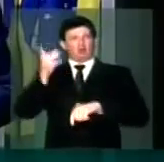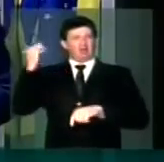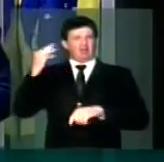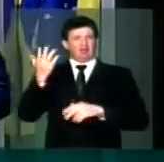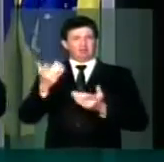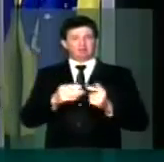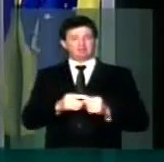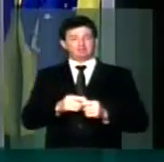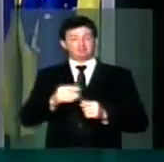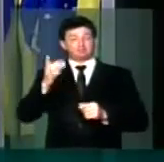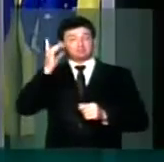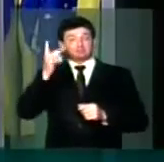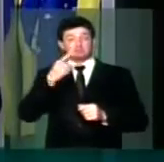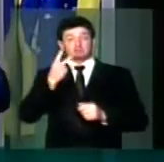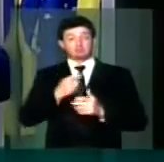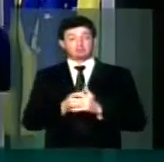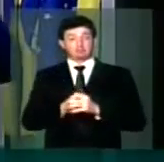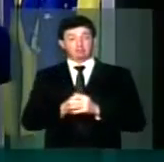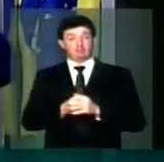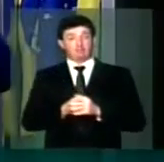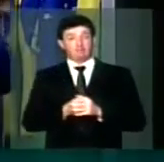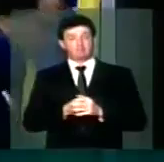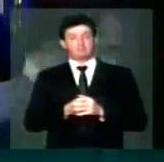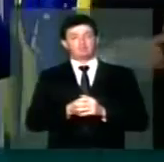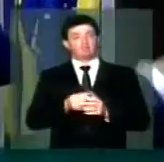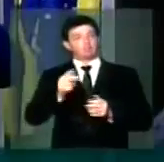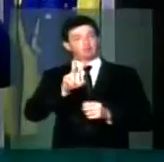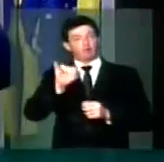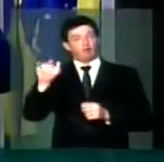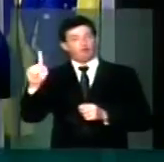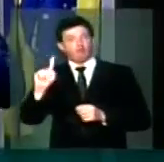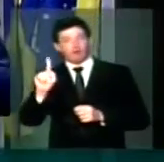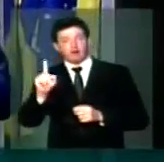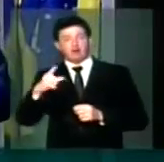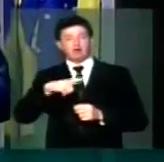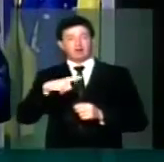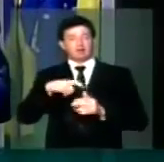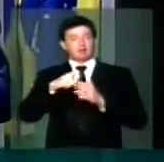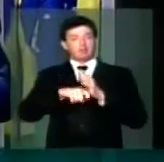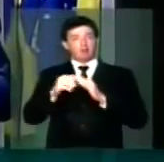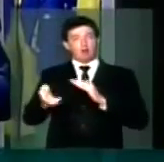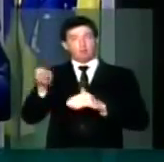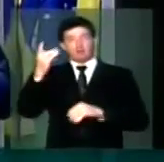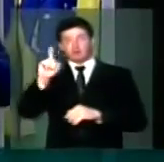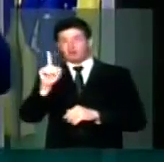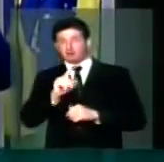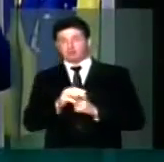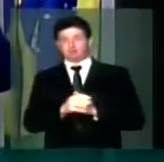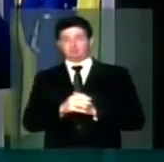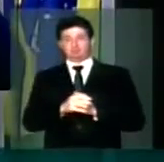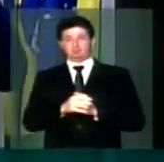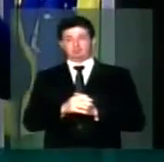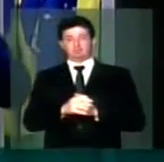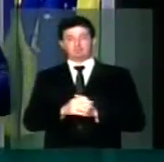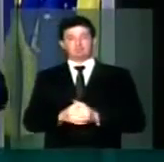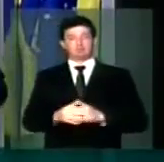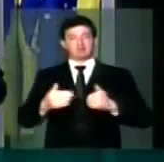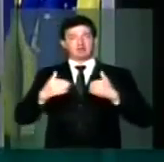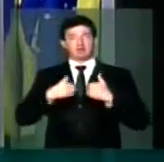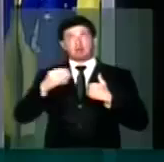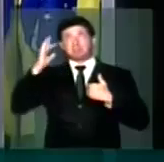atrás, a presidente afirmava: não vai haver aumento de impostos, nem tenho nada